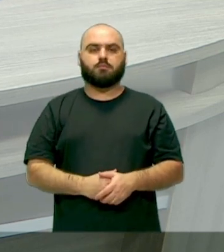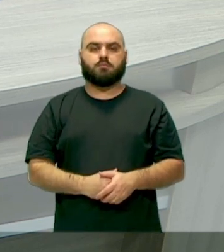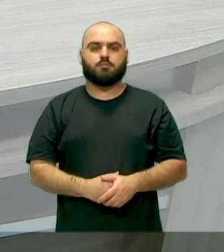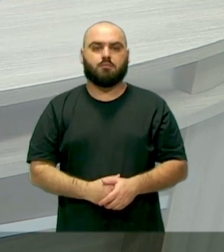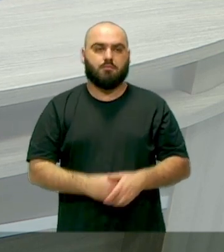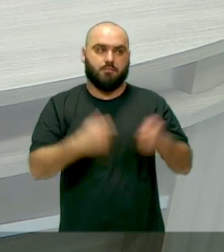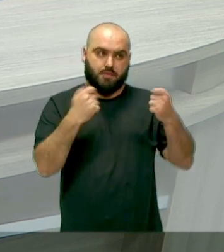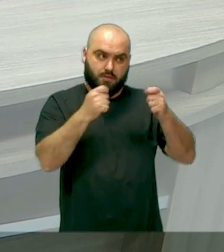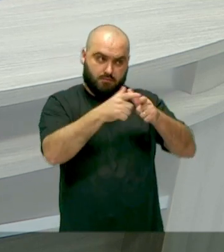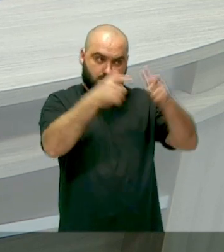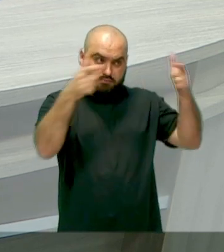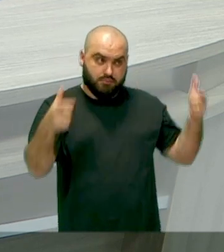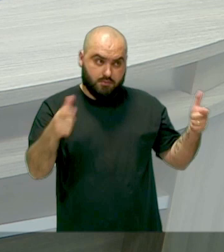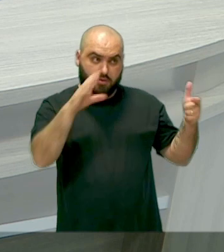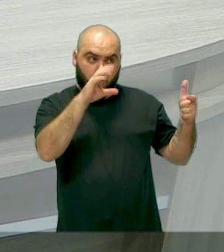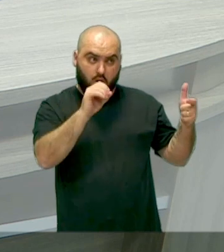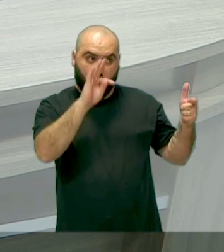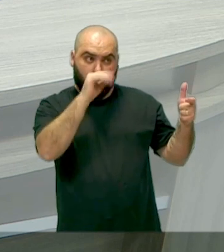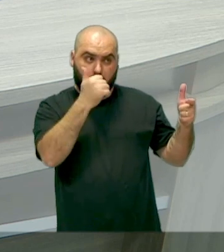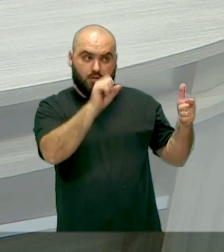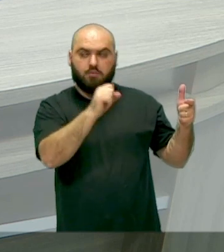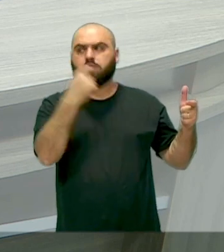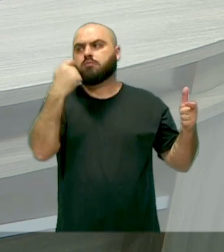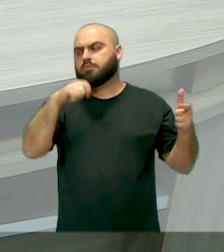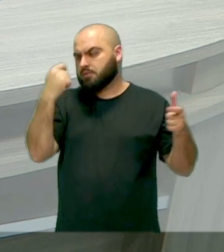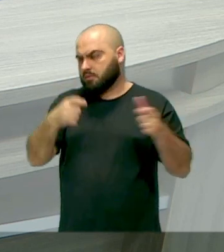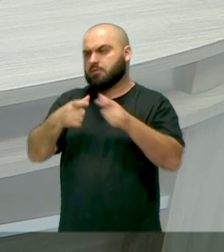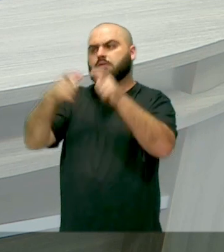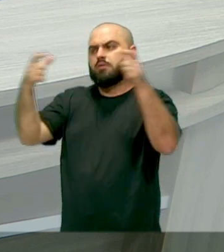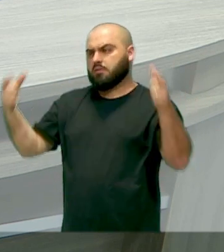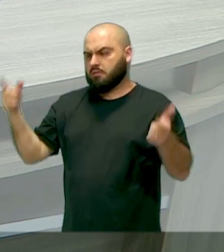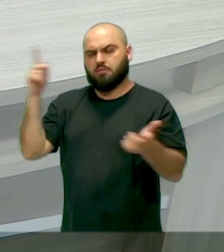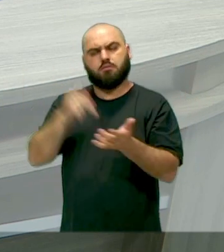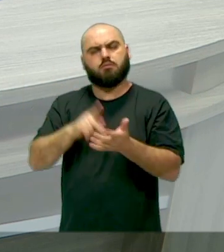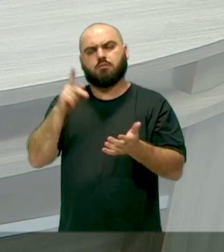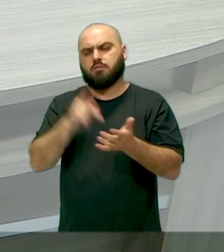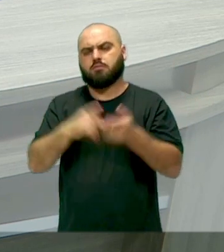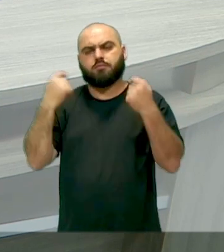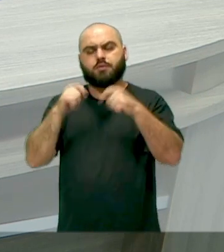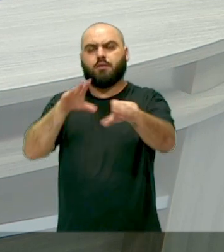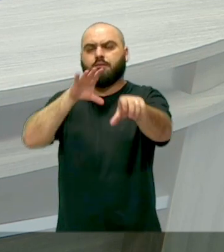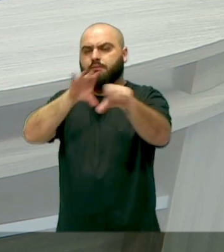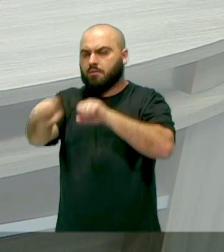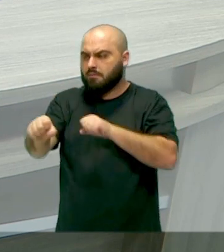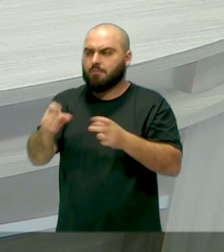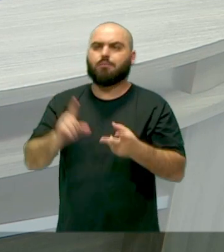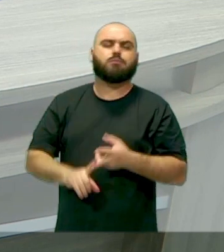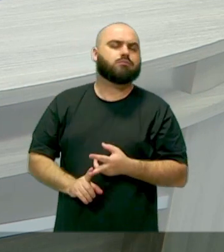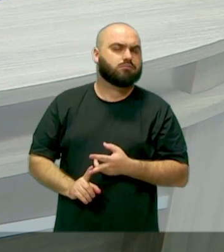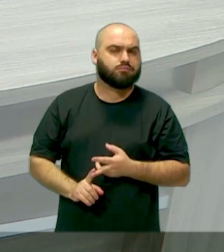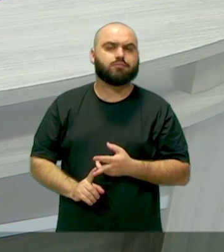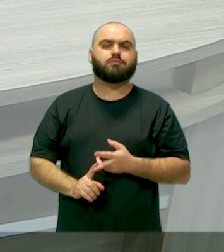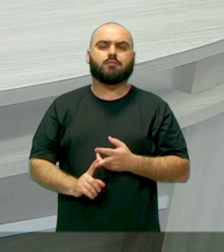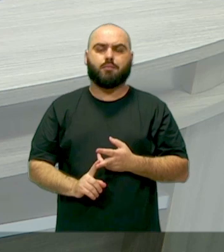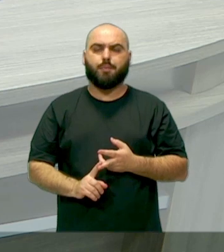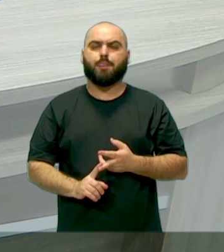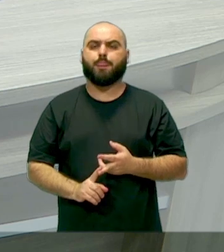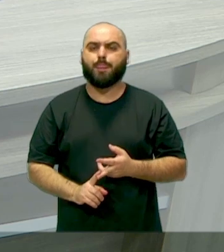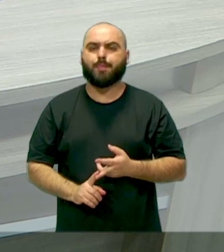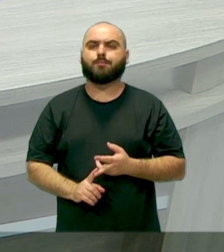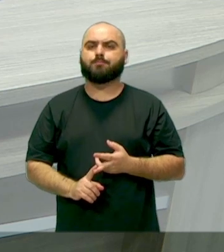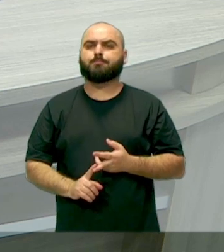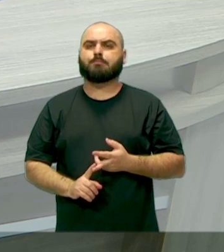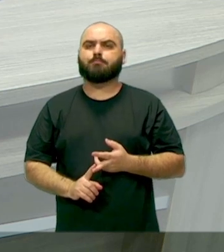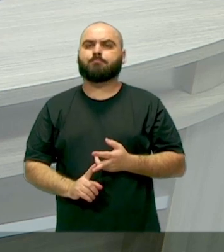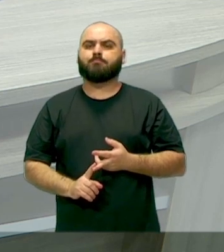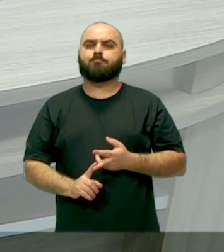tem que ampliar, isso a gente tem que ampliar. Tem que ampliar, claro que tem que formar, tem que, sabe,